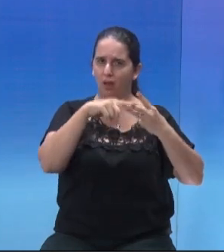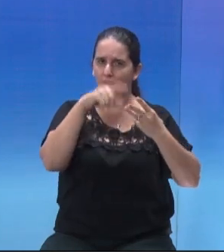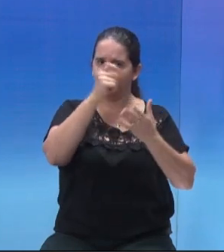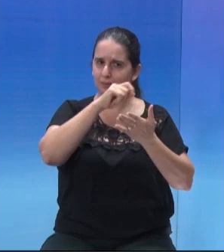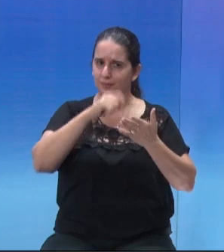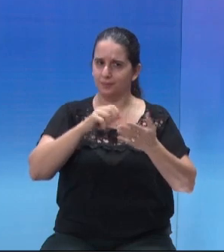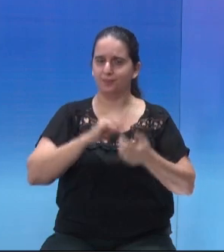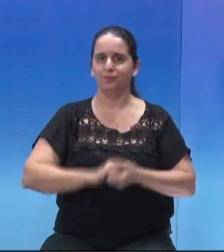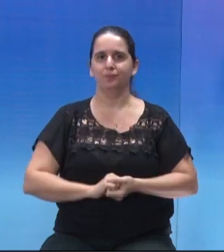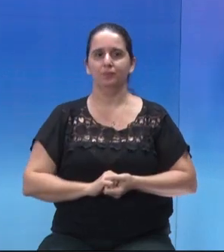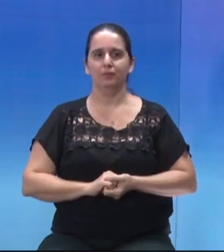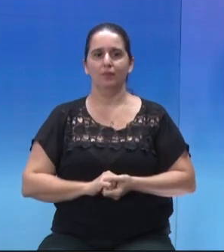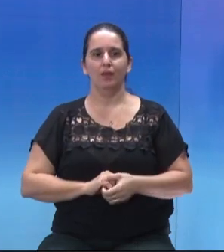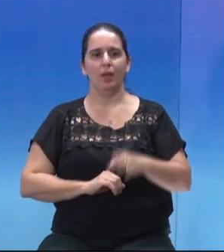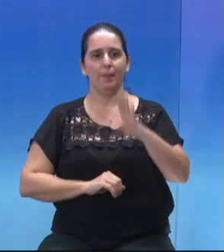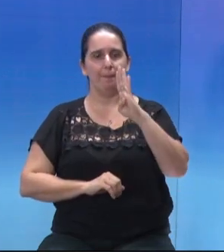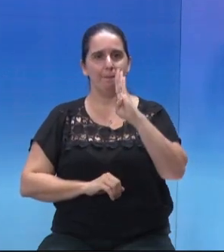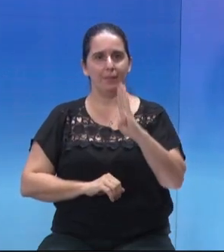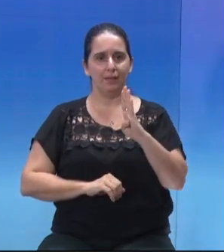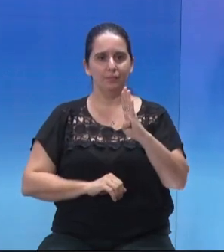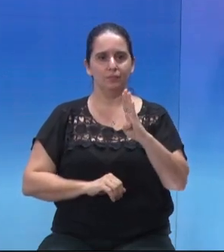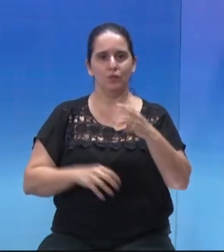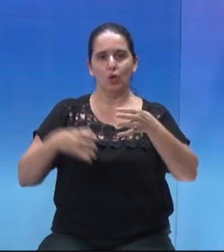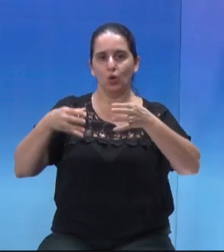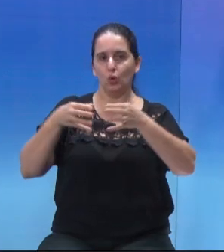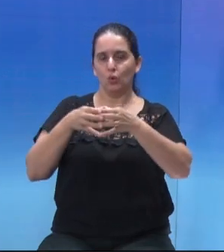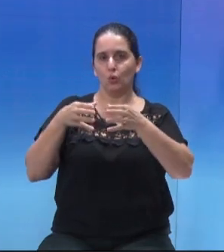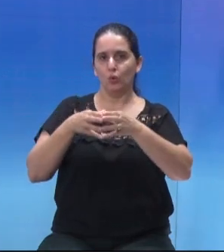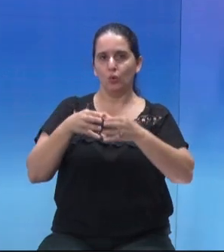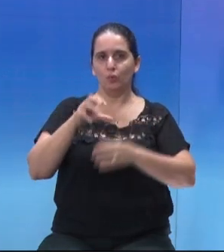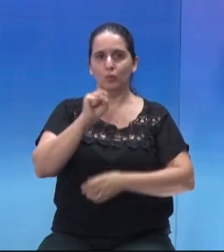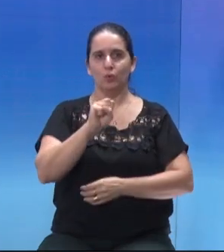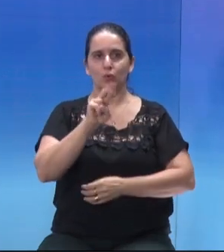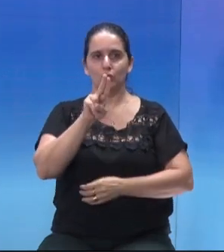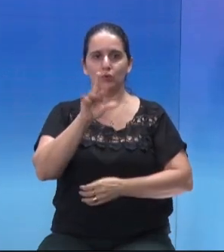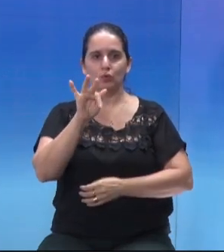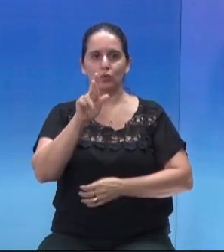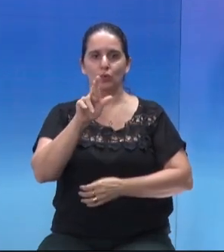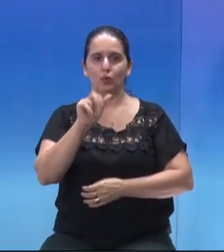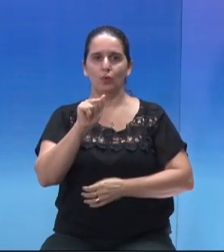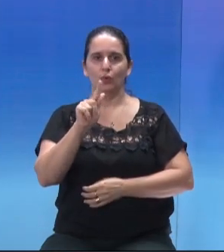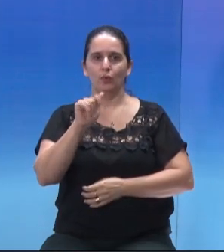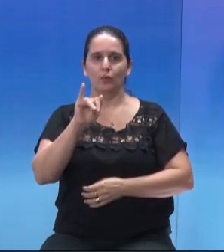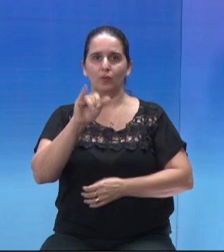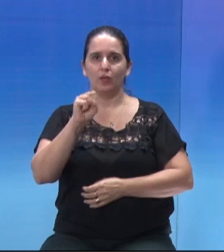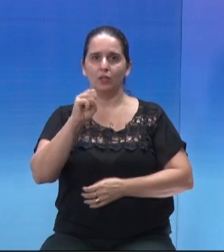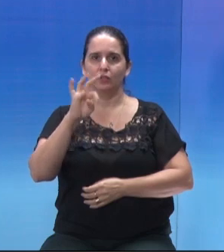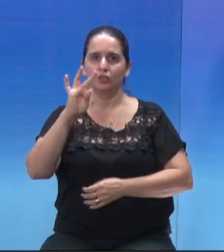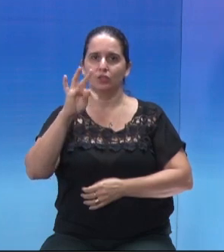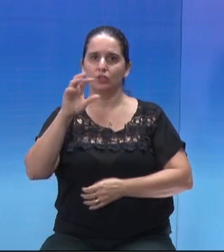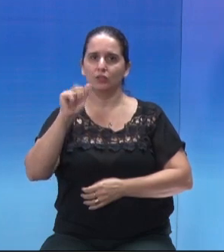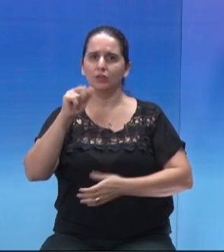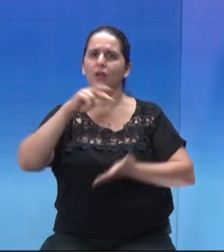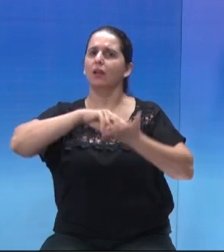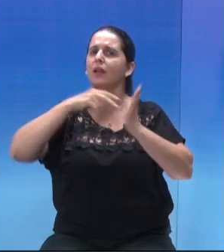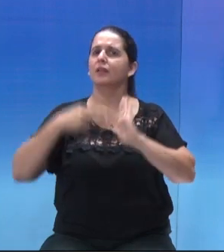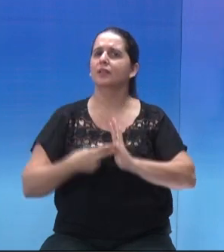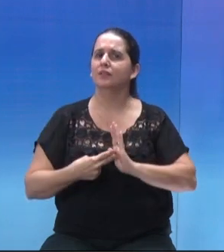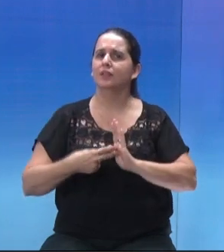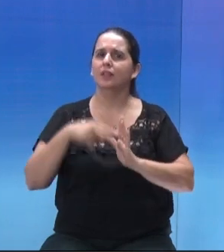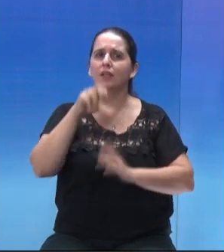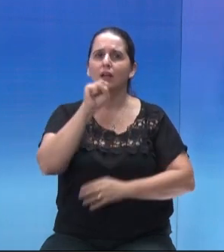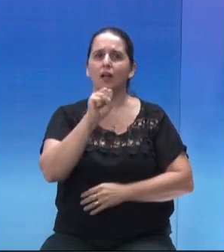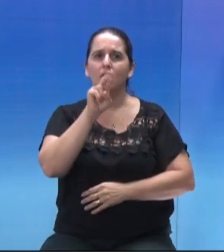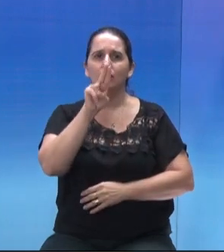Letra B. Movimento sufragista? Meninos, o que significa o sufrágio? O que significa